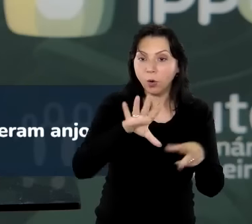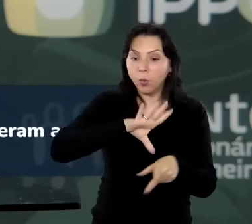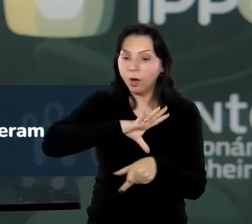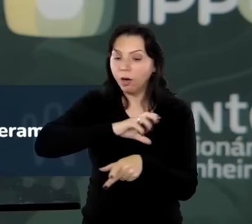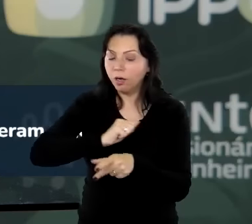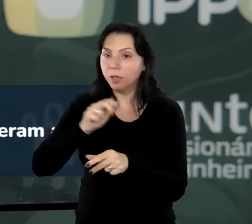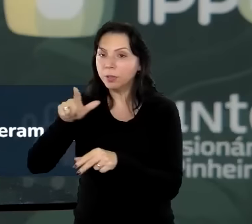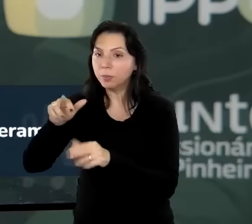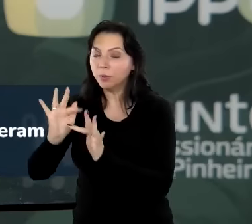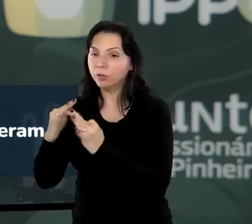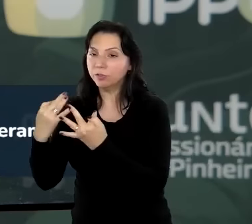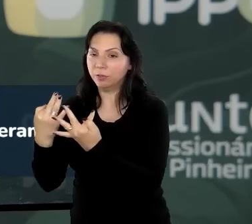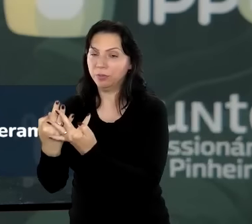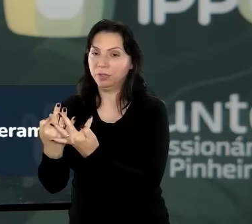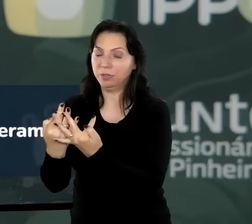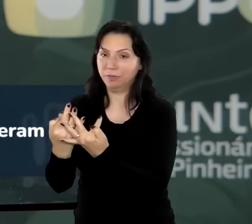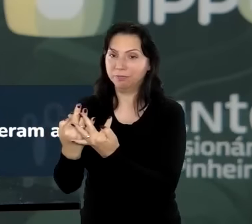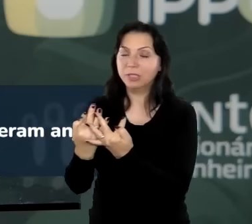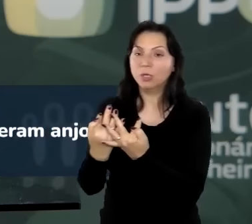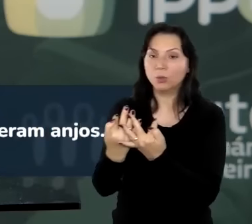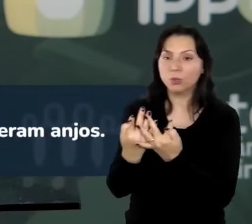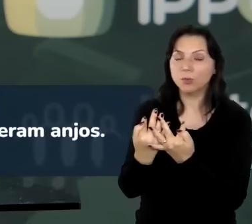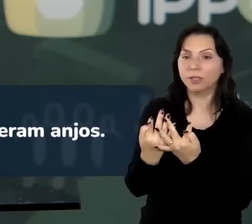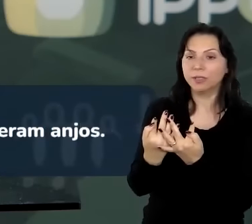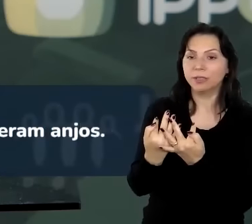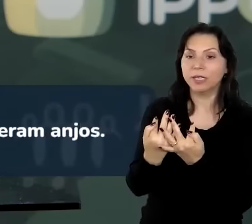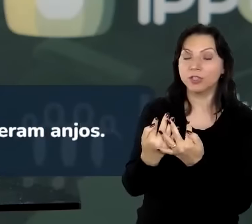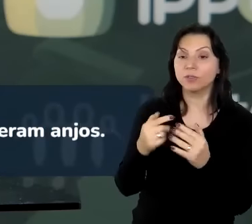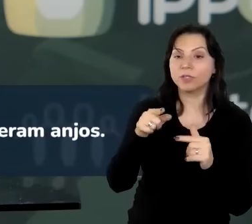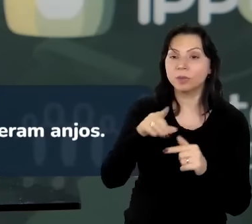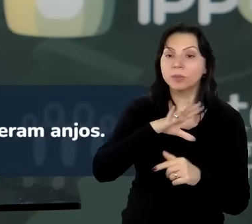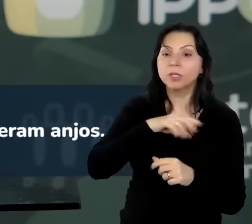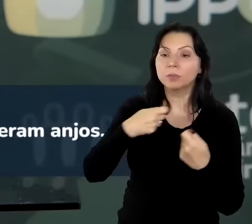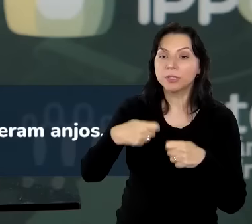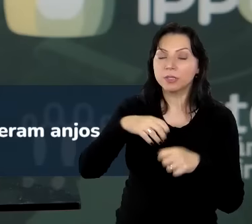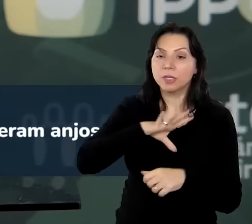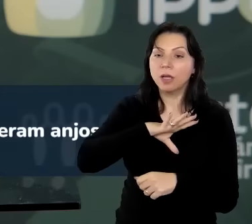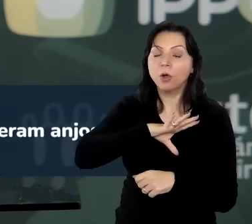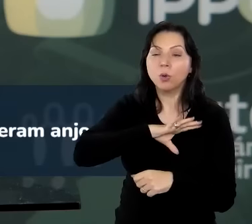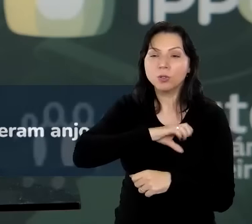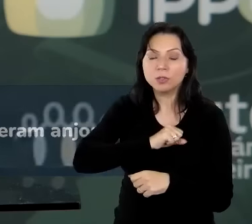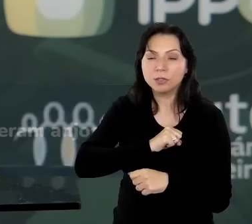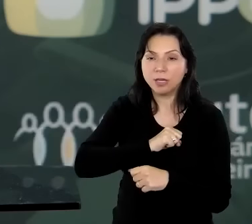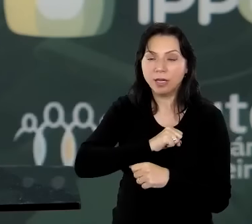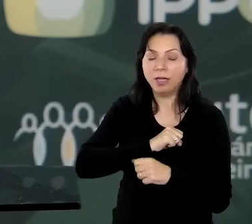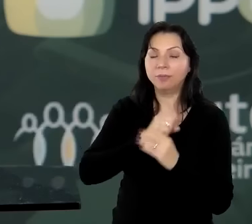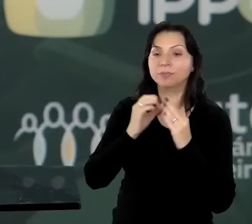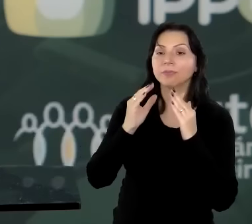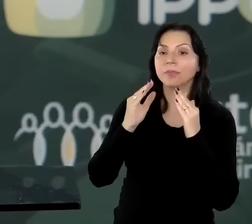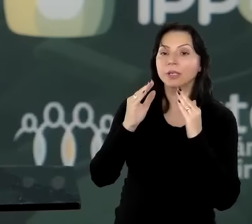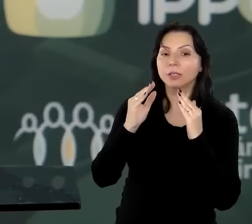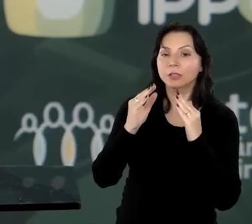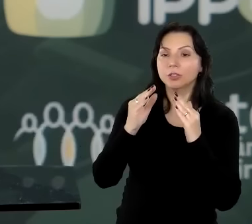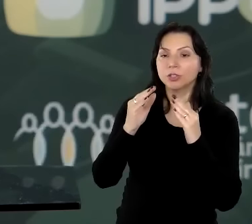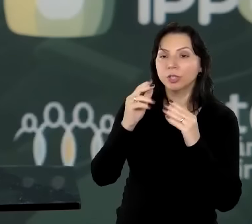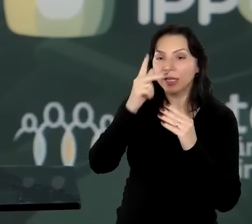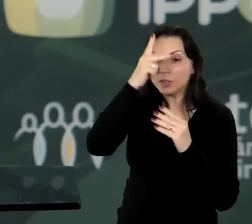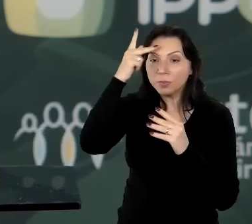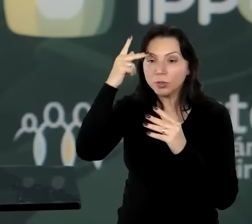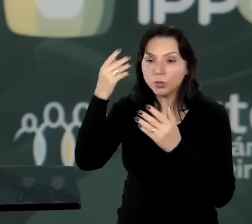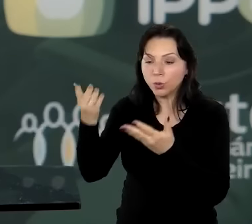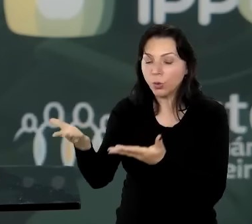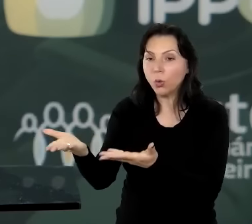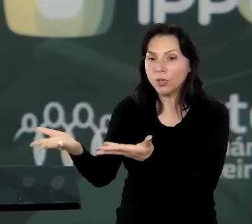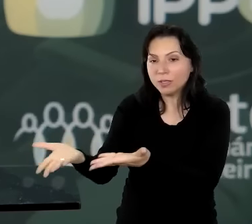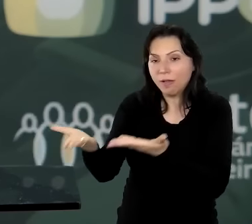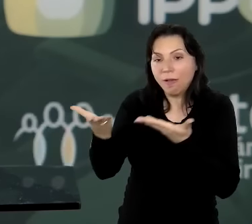hospitalidade, pois alguns praticando assim o saber, acolheram anjos. É preciso entender o contexto. Naquela época não tinha pensões, não tinha